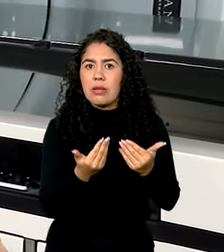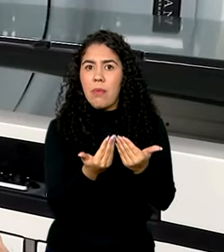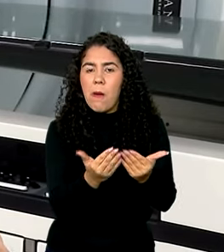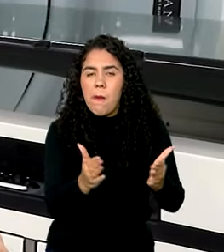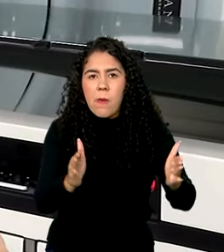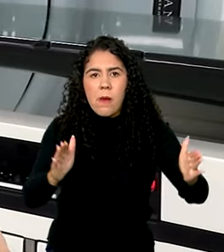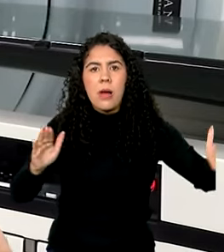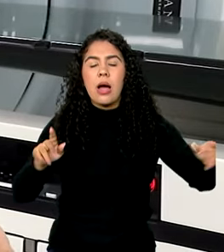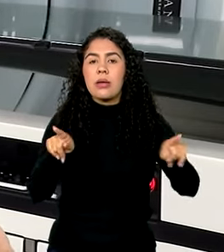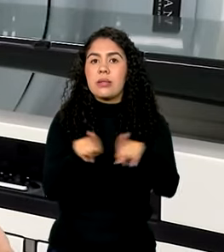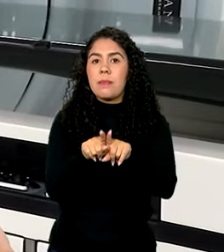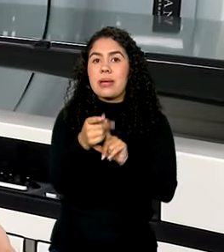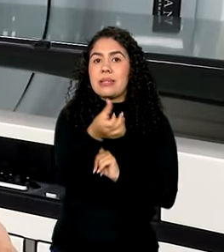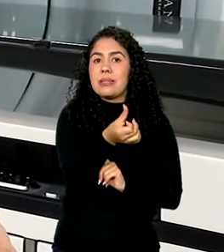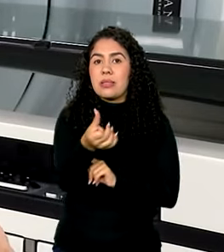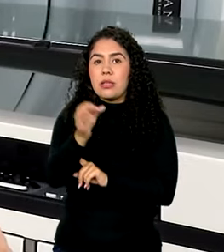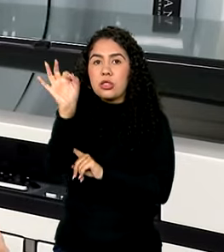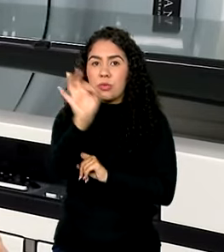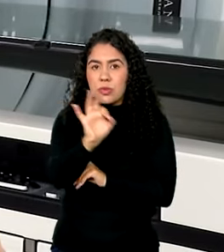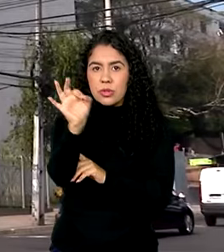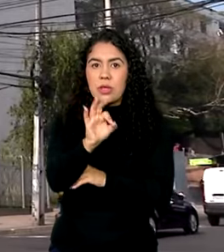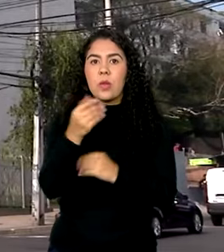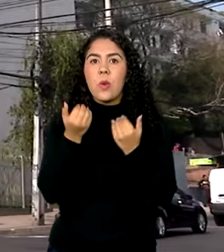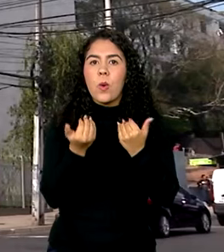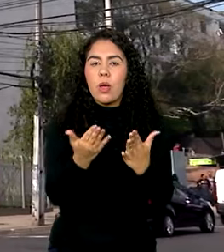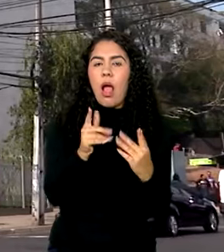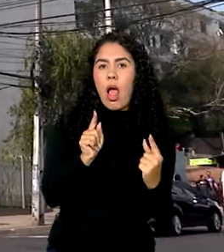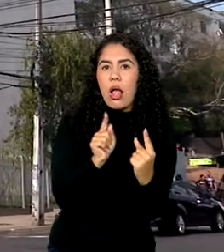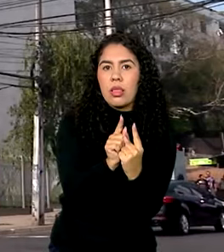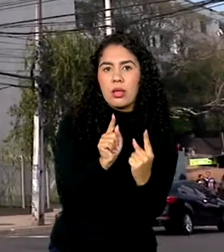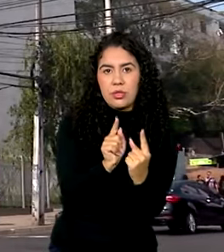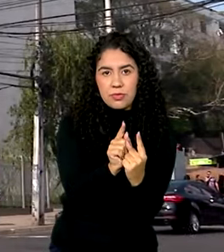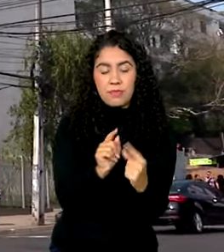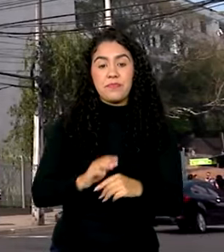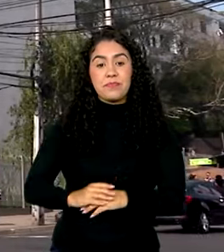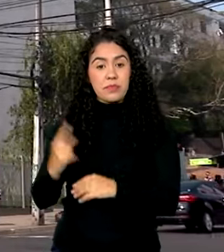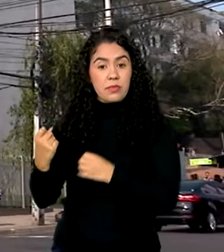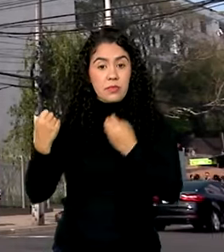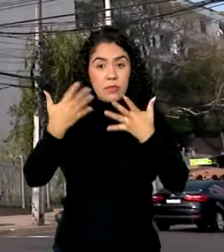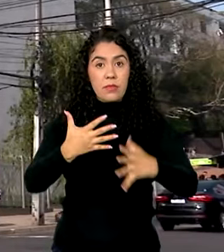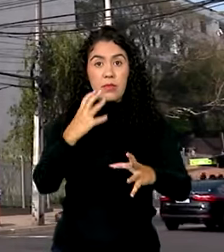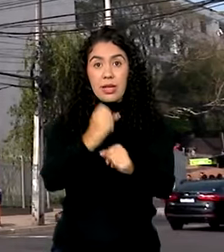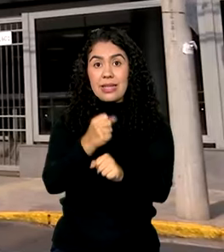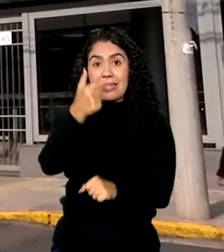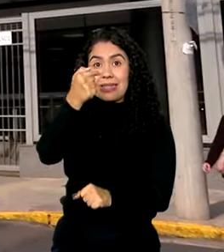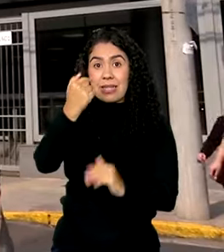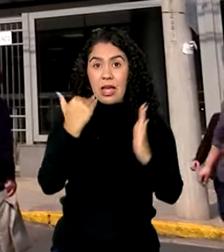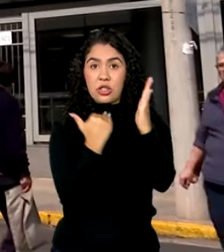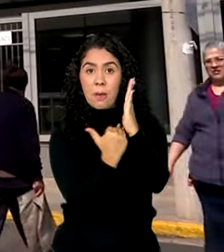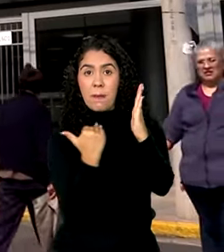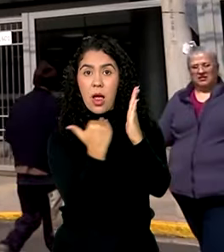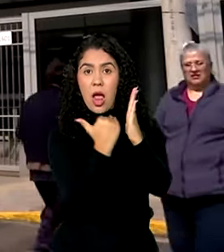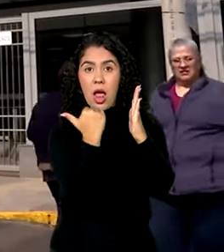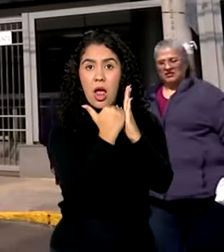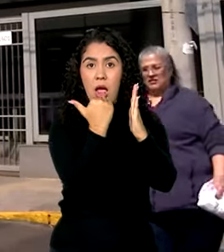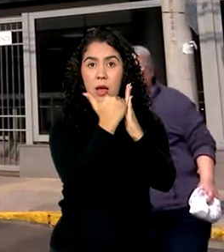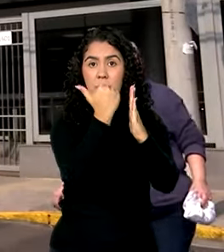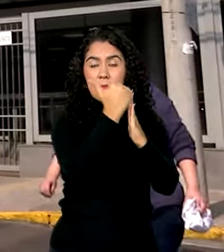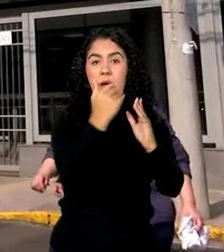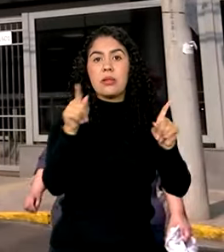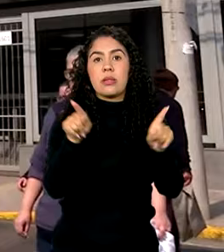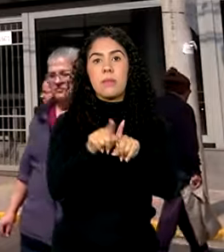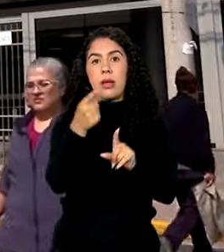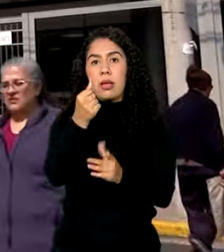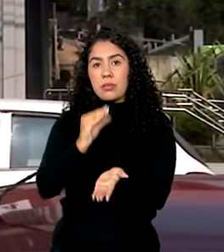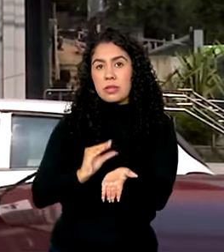aento de consultas ambulatoriais o novo prédio tem sete andares e investimento de 144